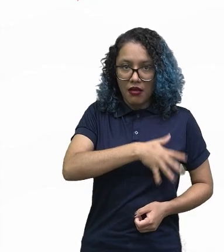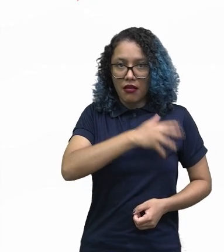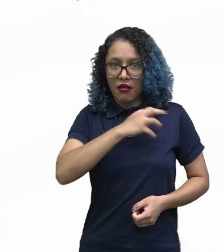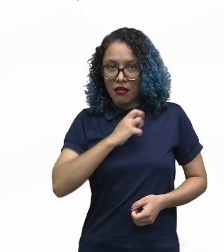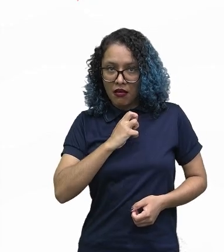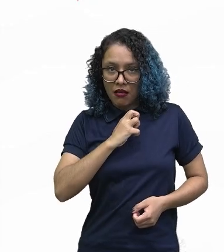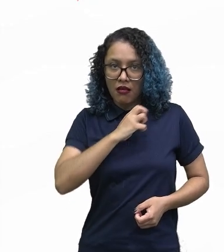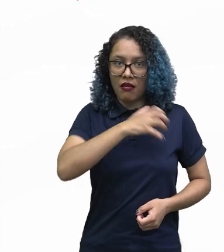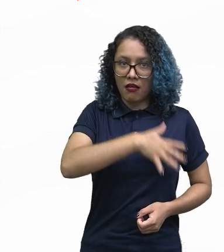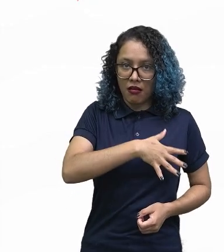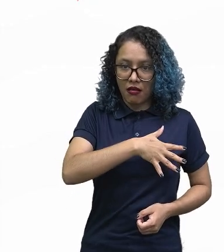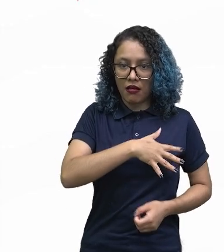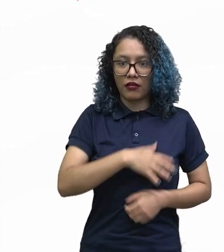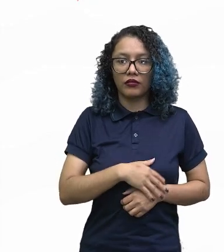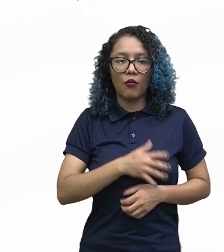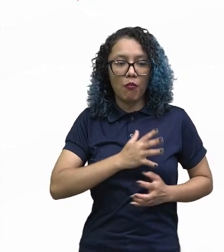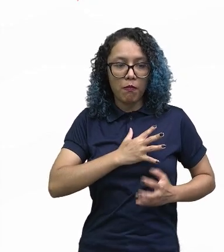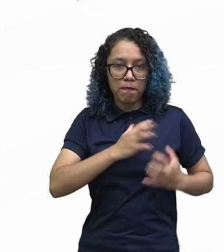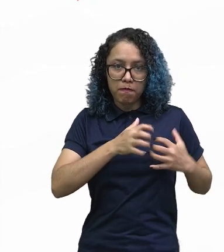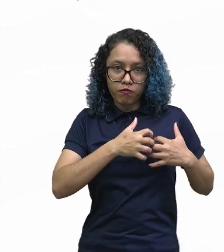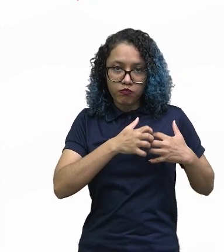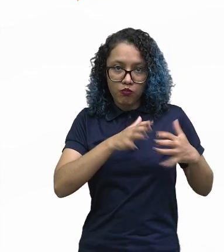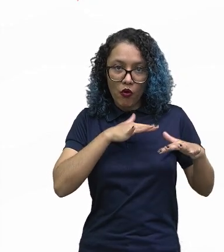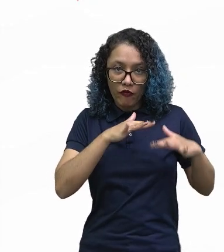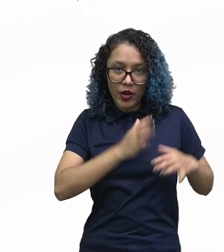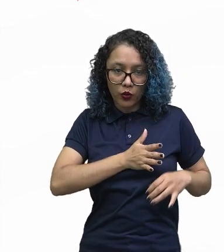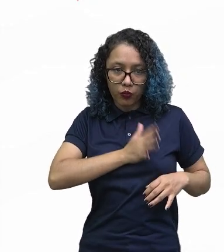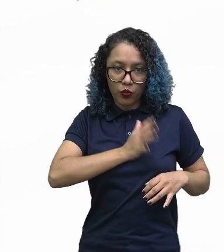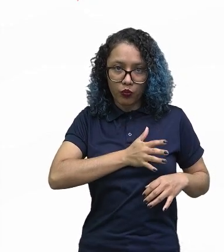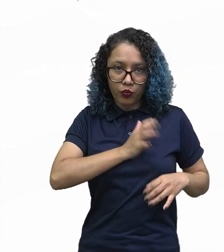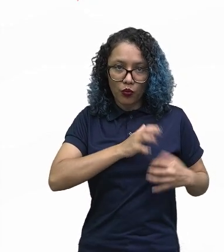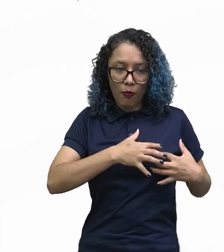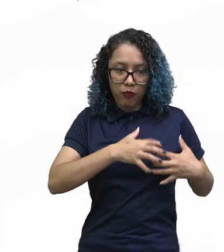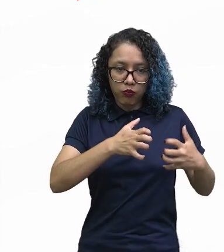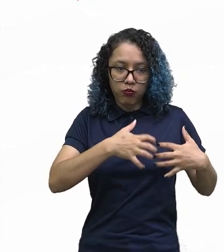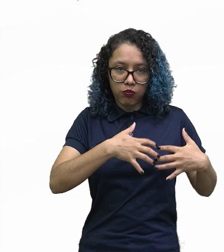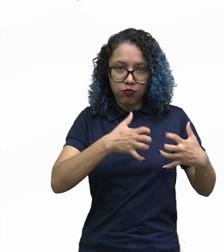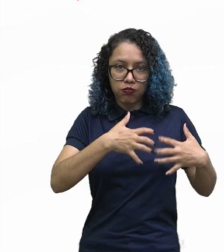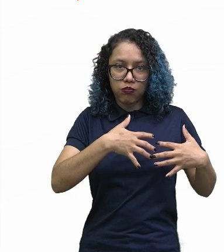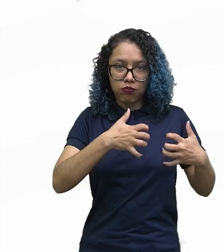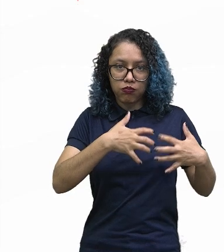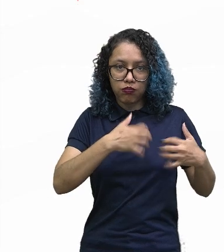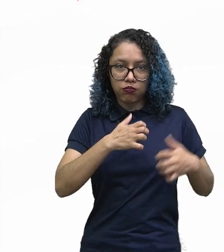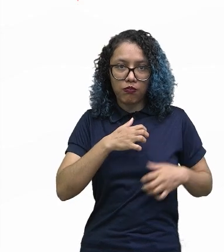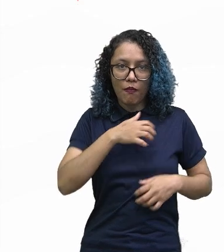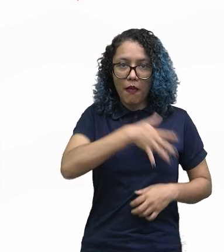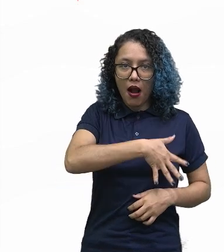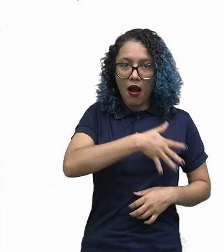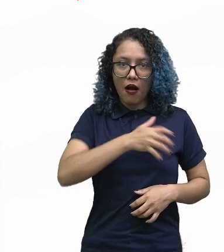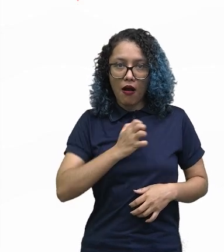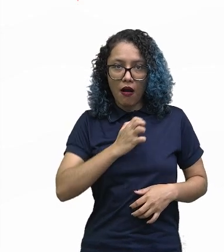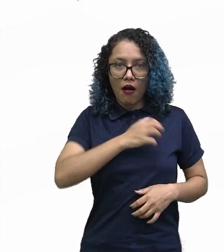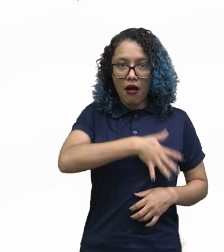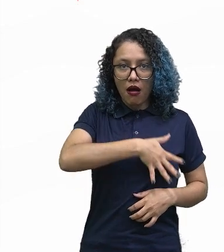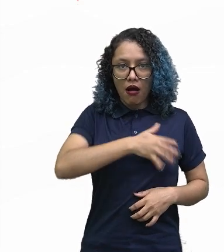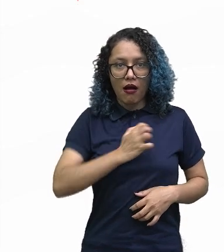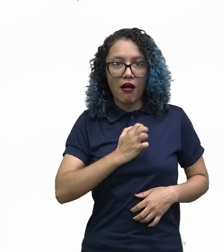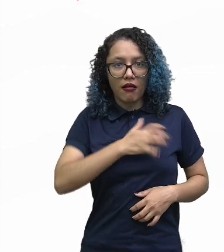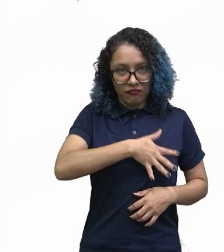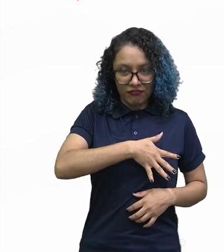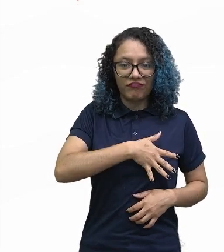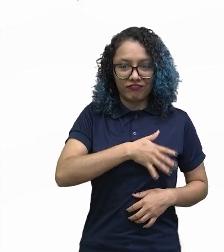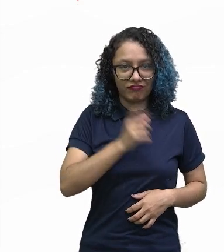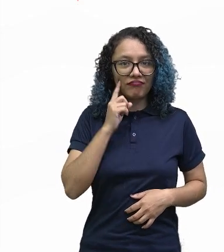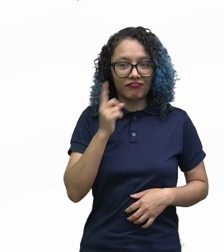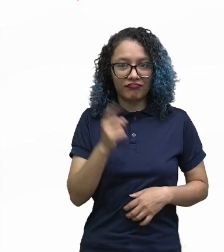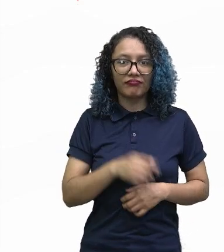movimento do músculo cardíaco, para levar de volta ali, fazer todo esse caminho ali do sangue, por exemplo, né? Então,